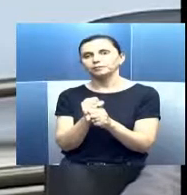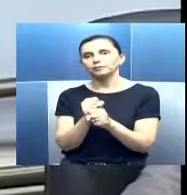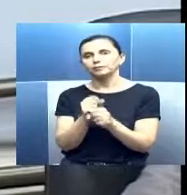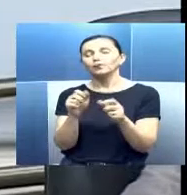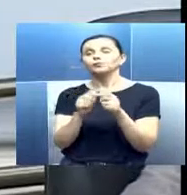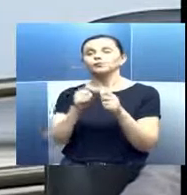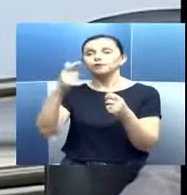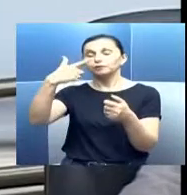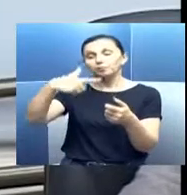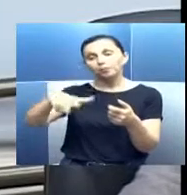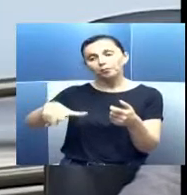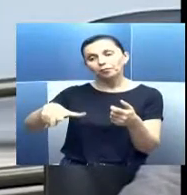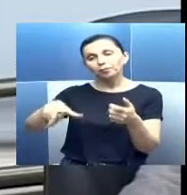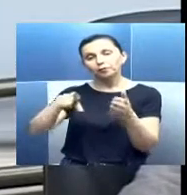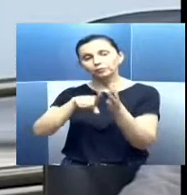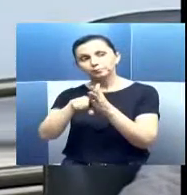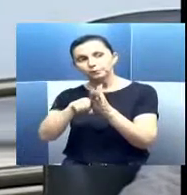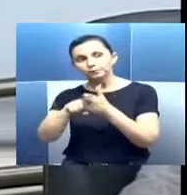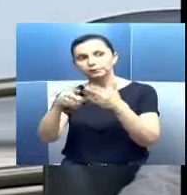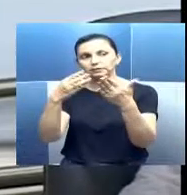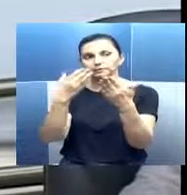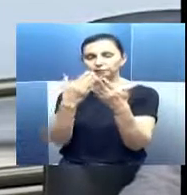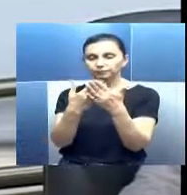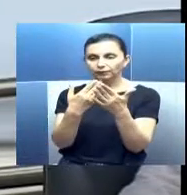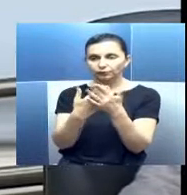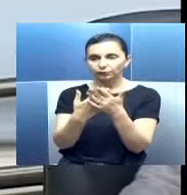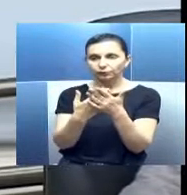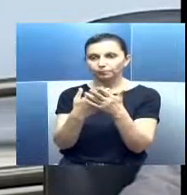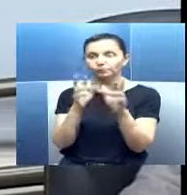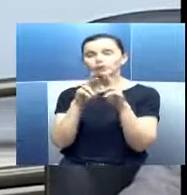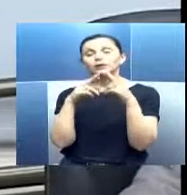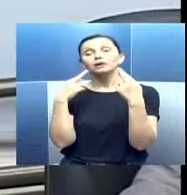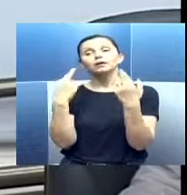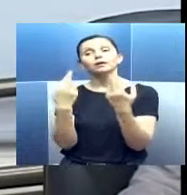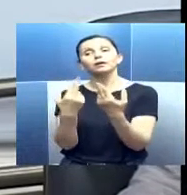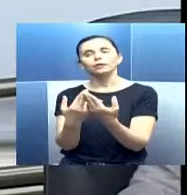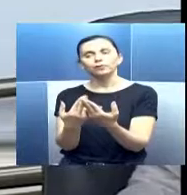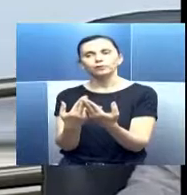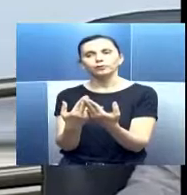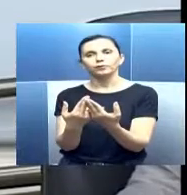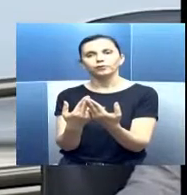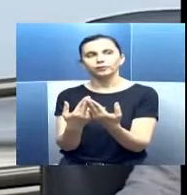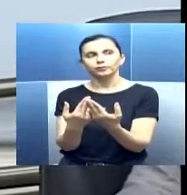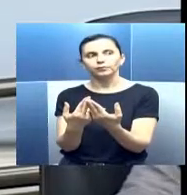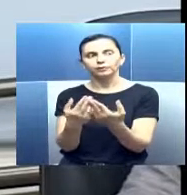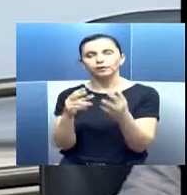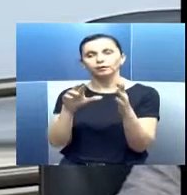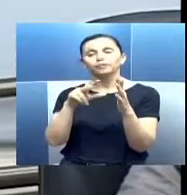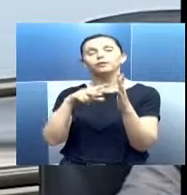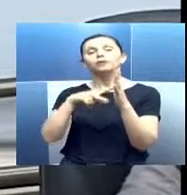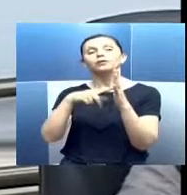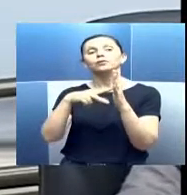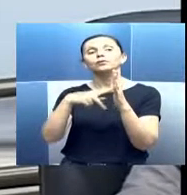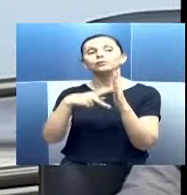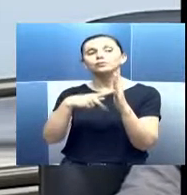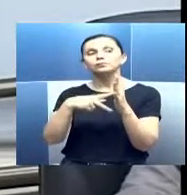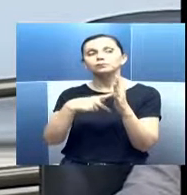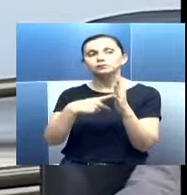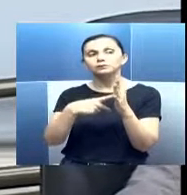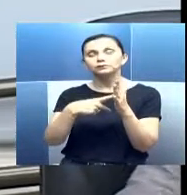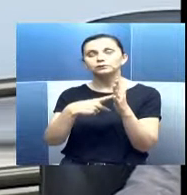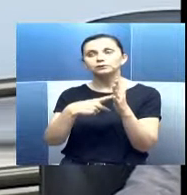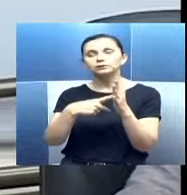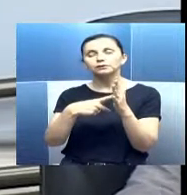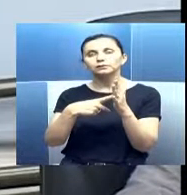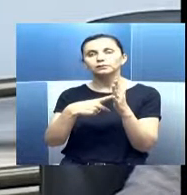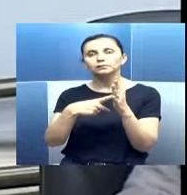estudo este estudo foi reunido teve uma reunião com o sindicato o sindicato